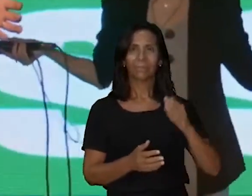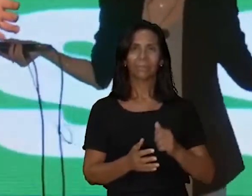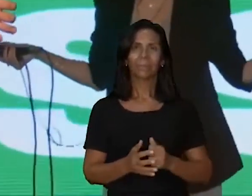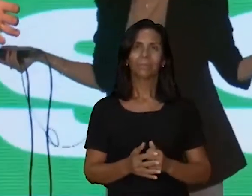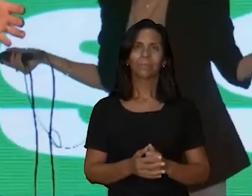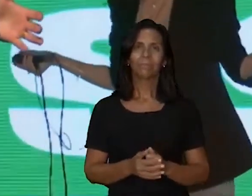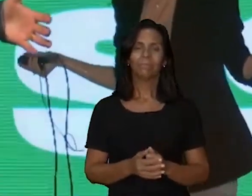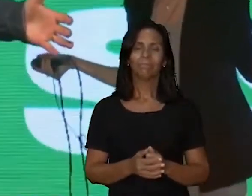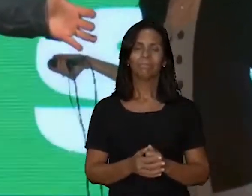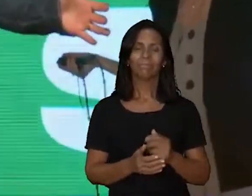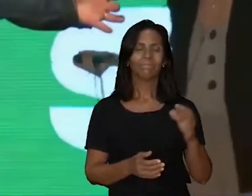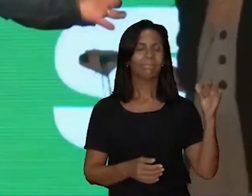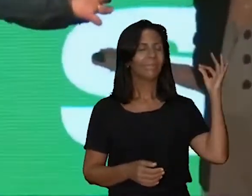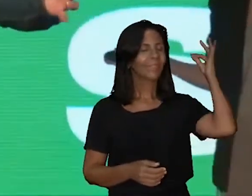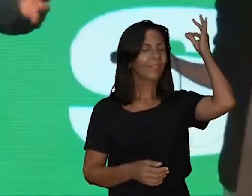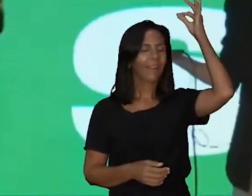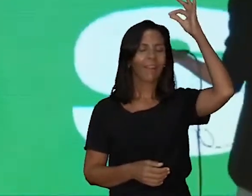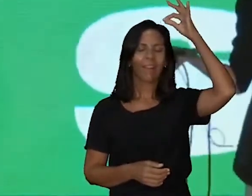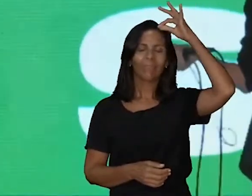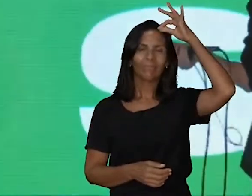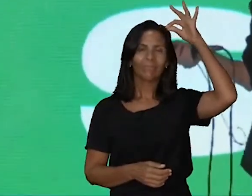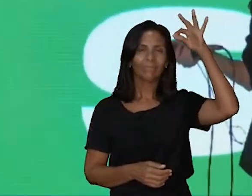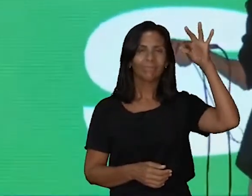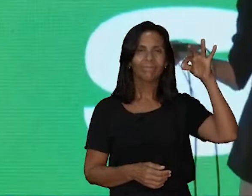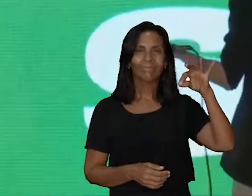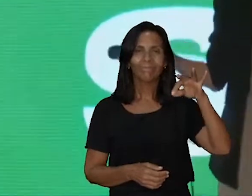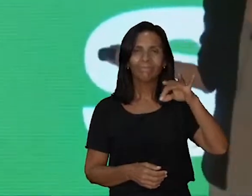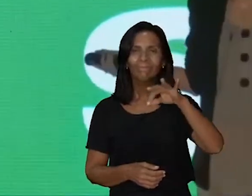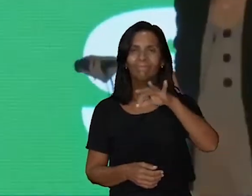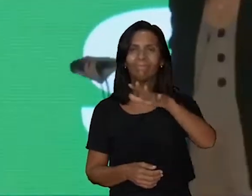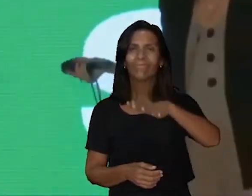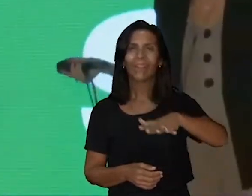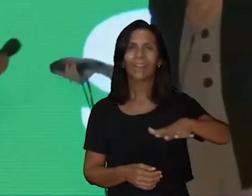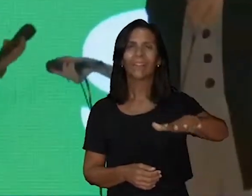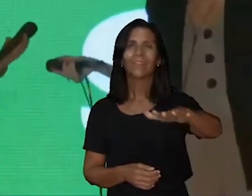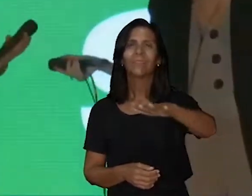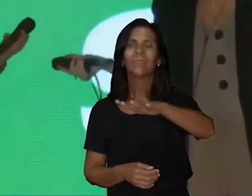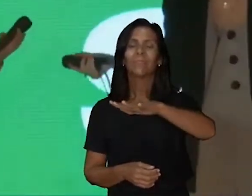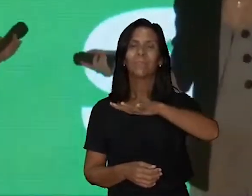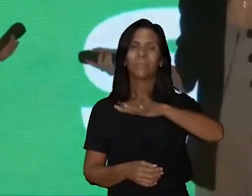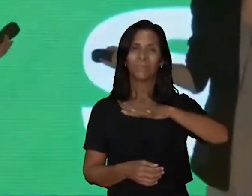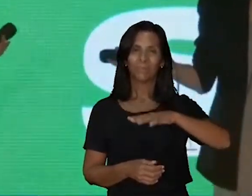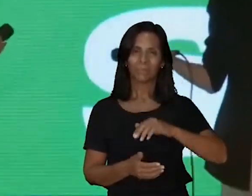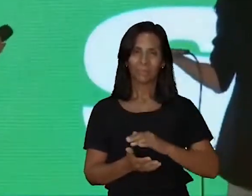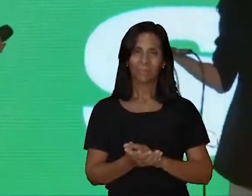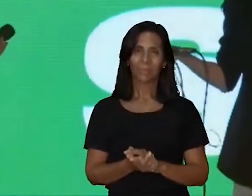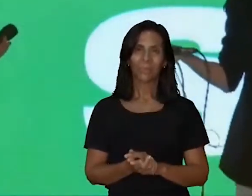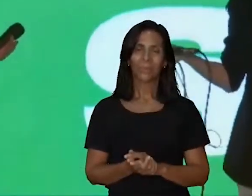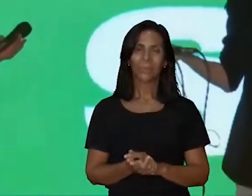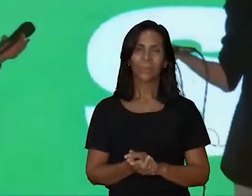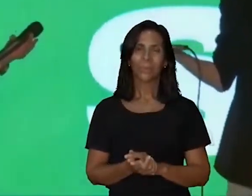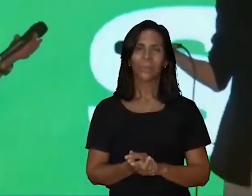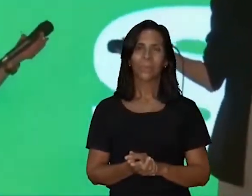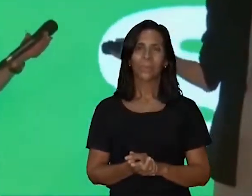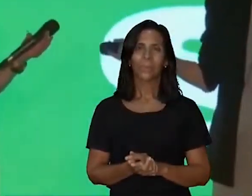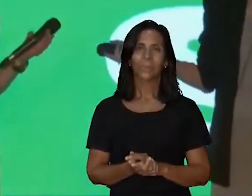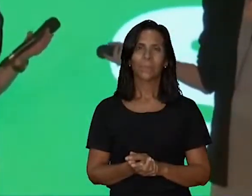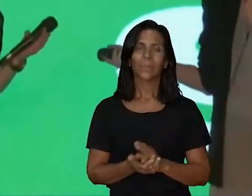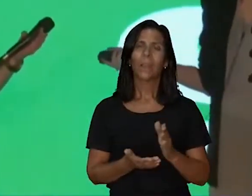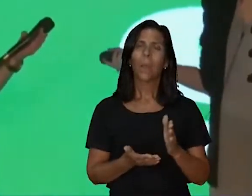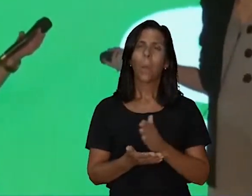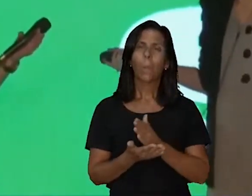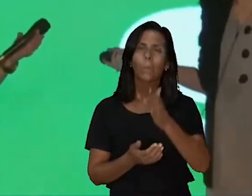O Espírito de Deus está entre nós. Alguns de vocês estão com a